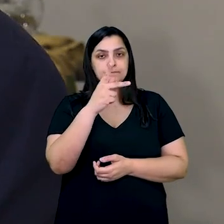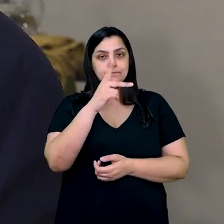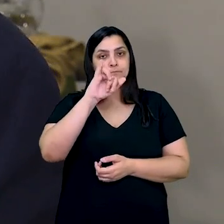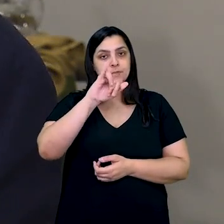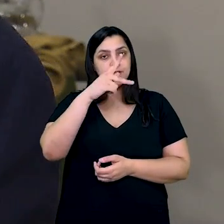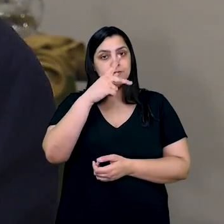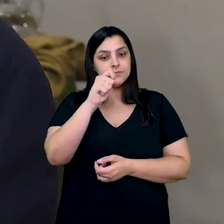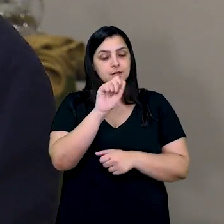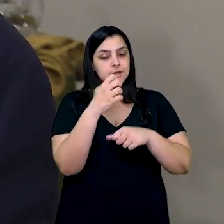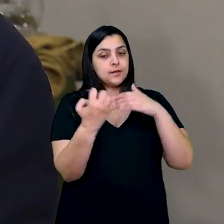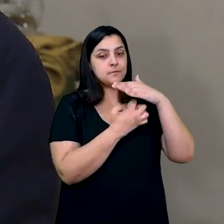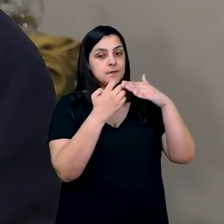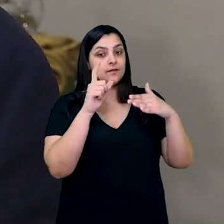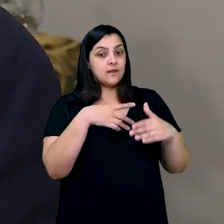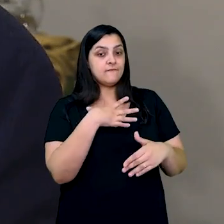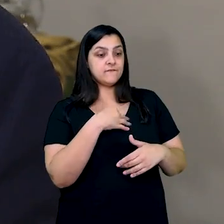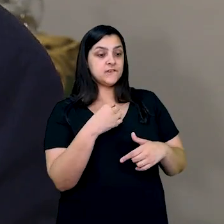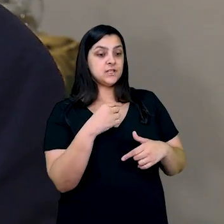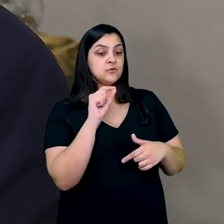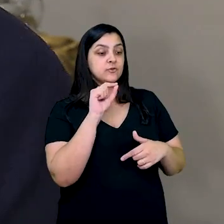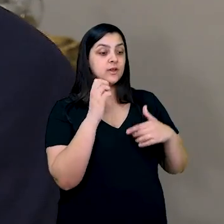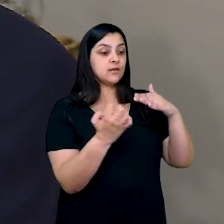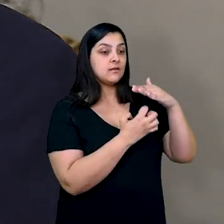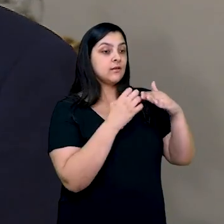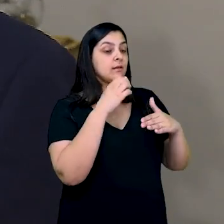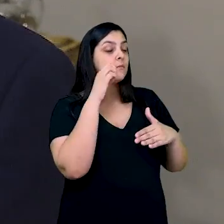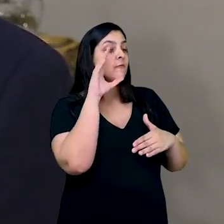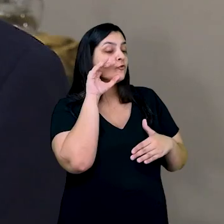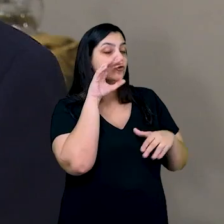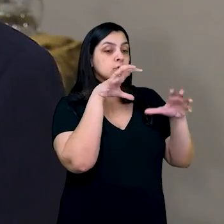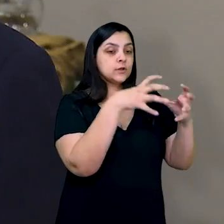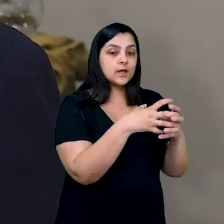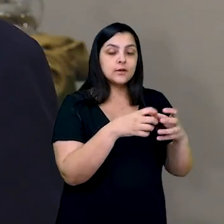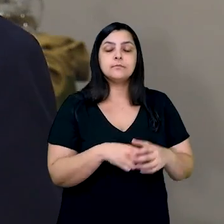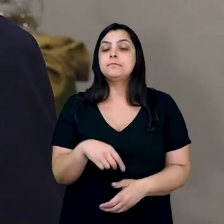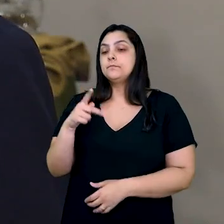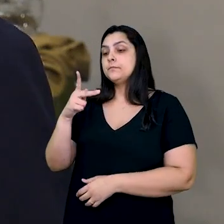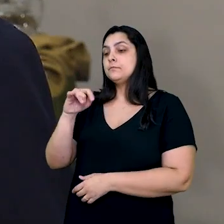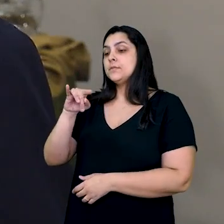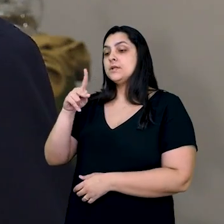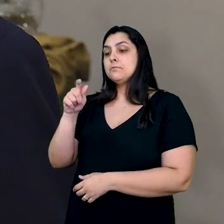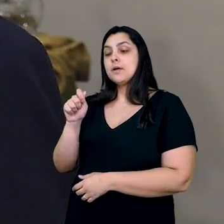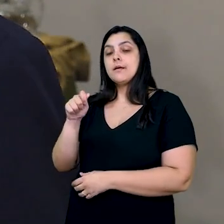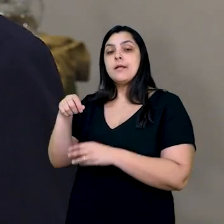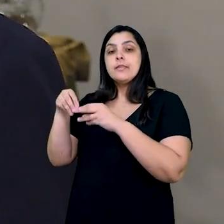Empresa, que é para os filhos de colaboradores, e Pipa Território.